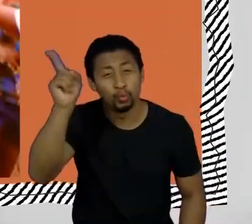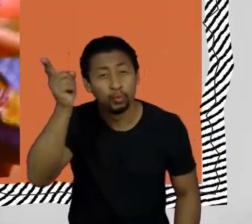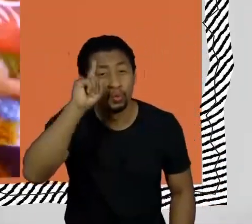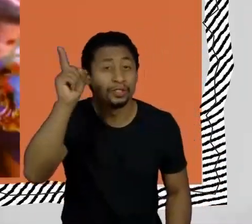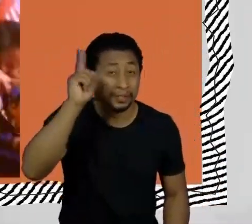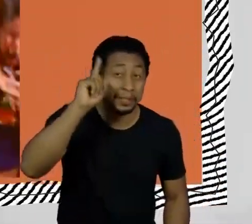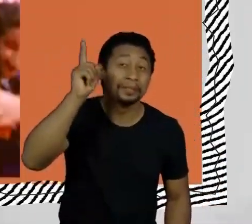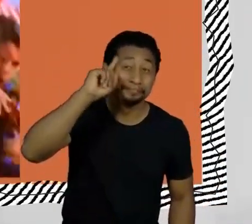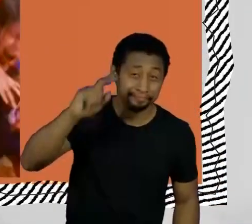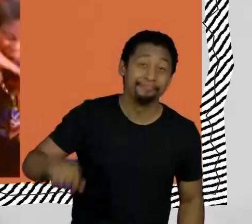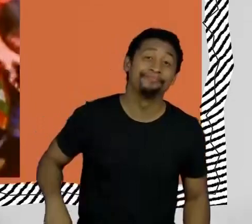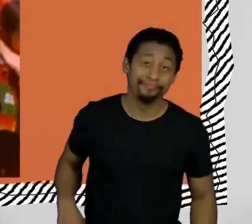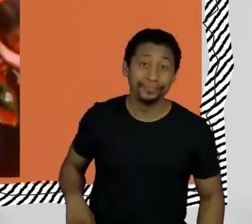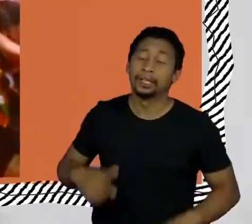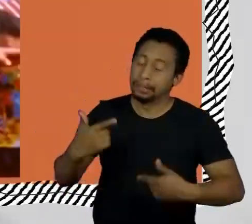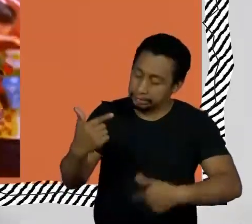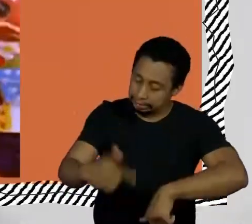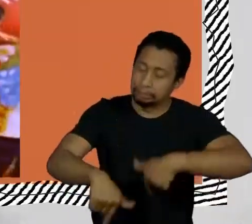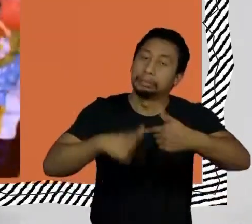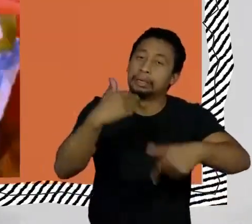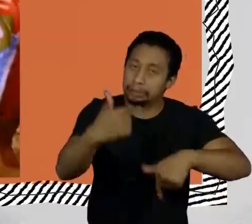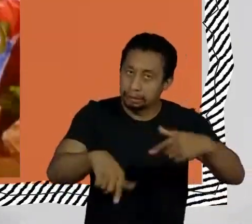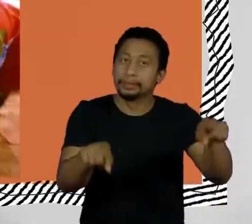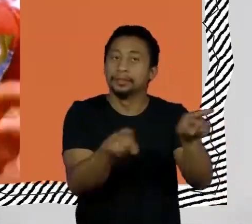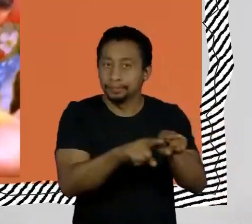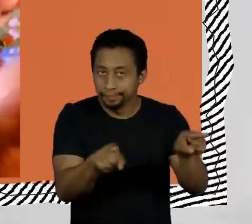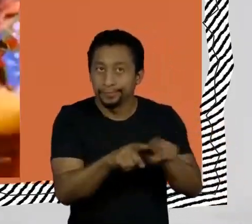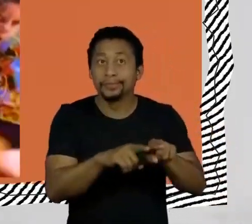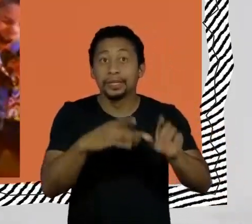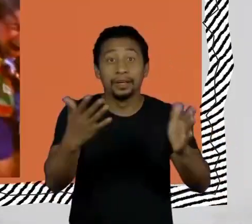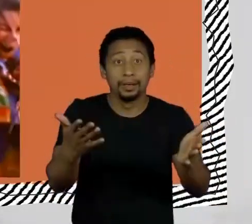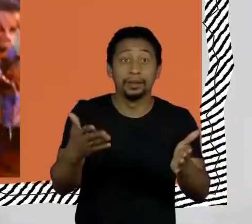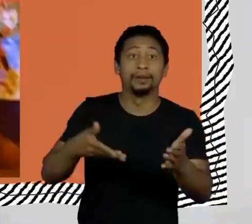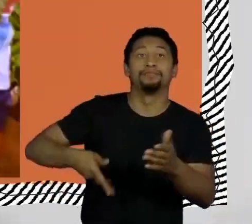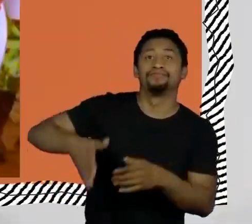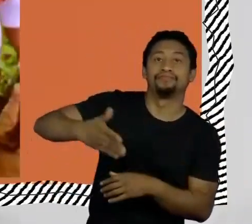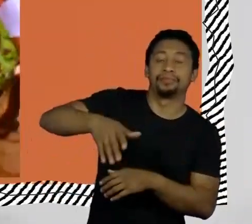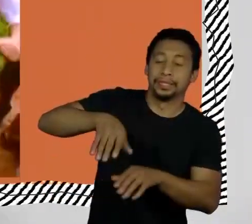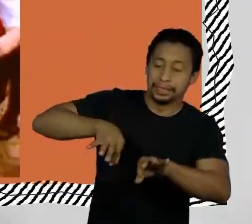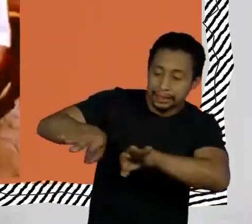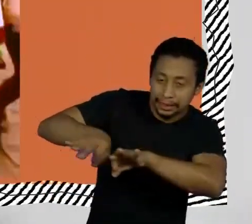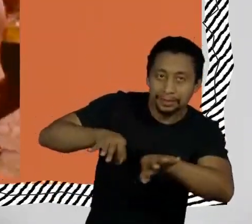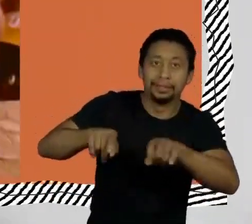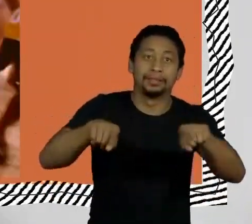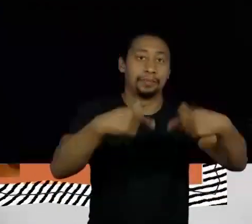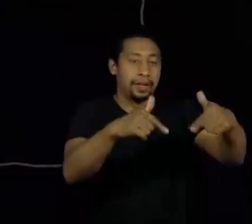dia além de trabalhar como ir para costas nas Casas Bahia